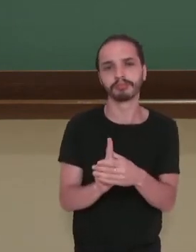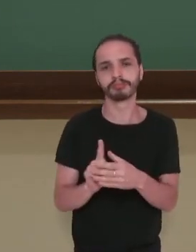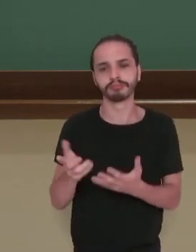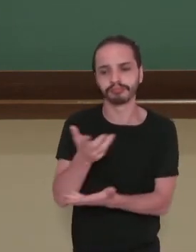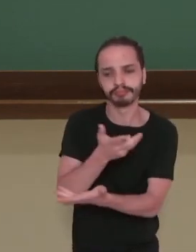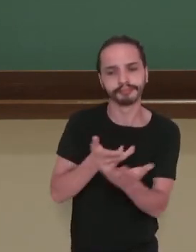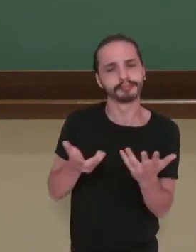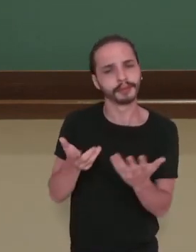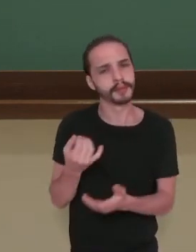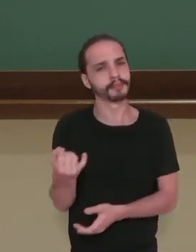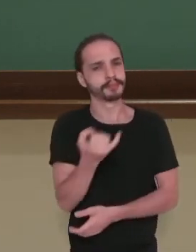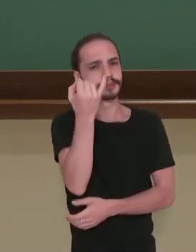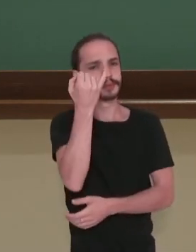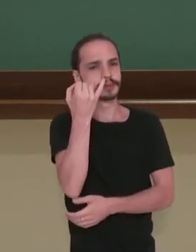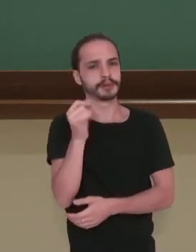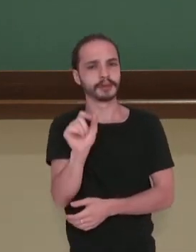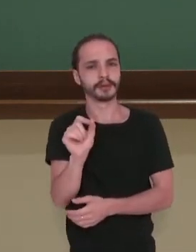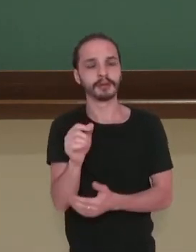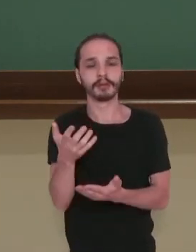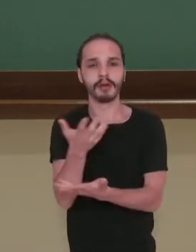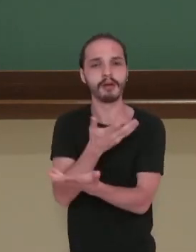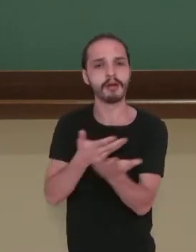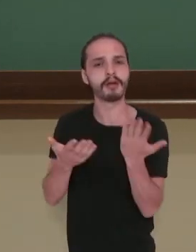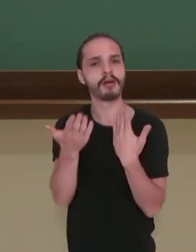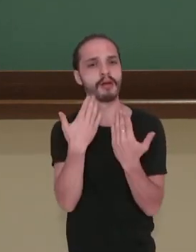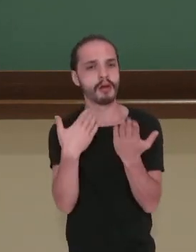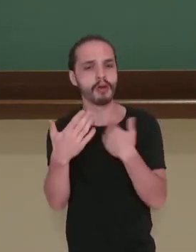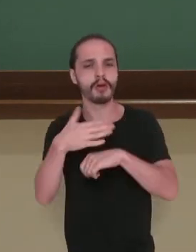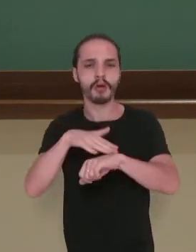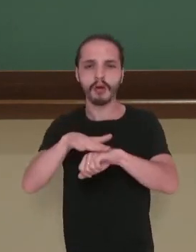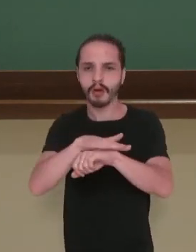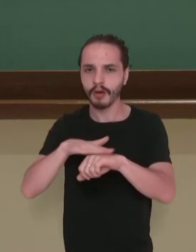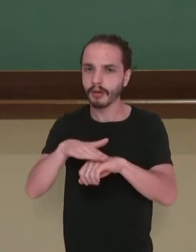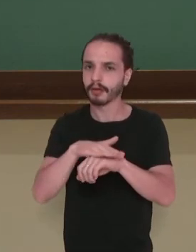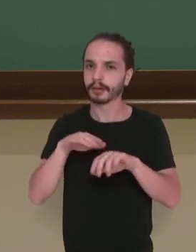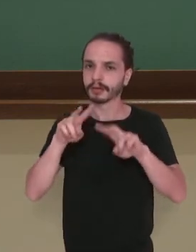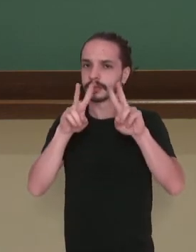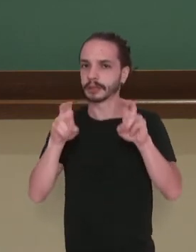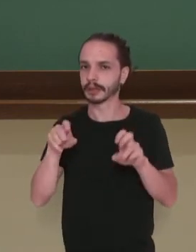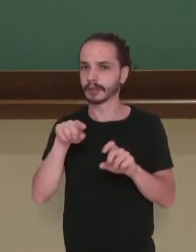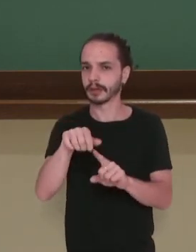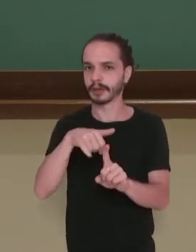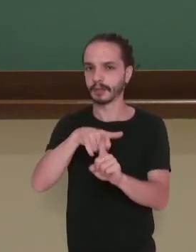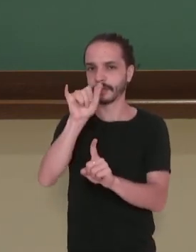É importante nós conversarmos, sim, sobre essa questão do bullying.